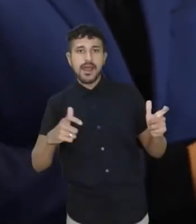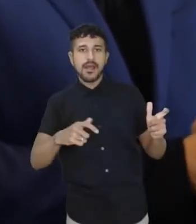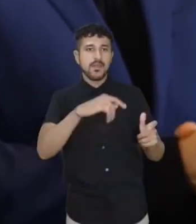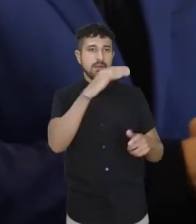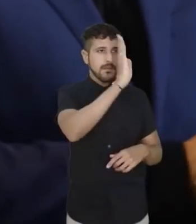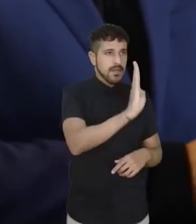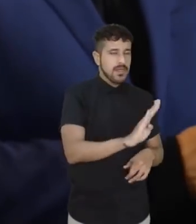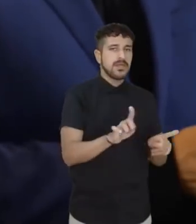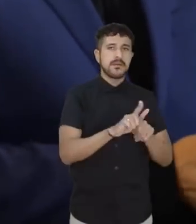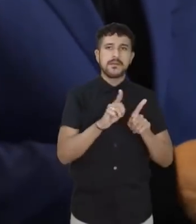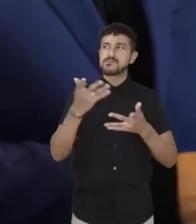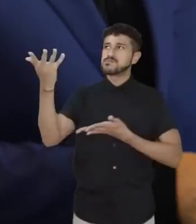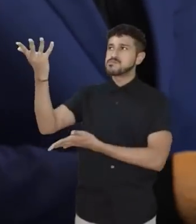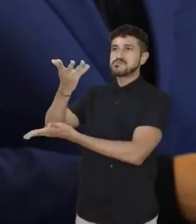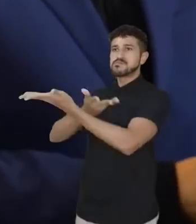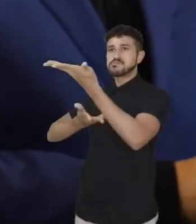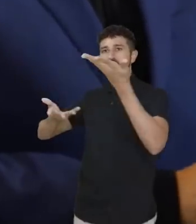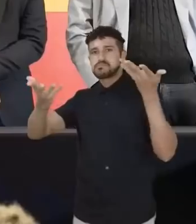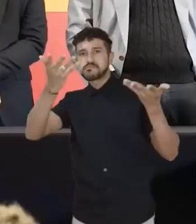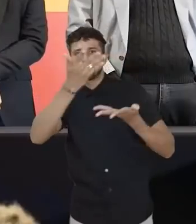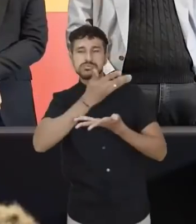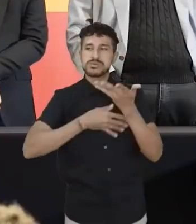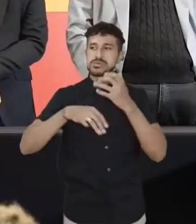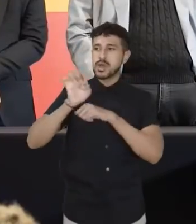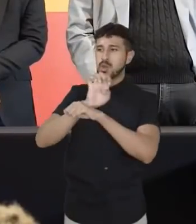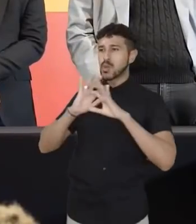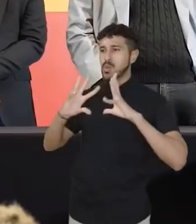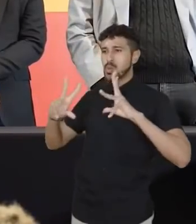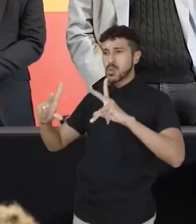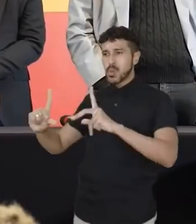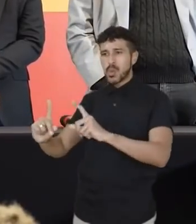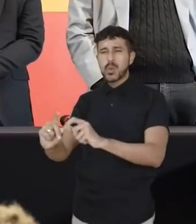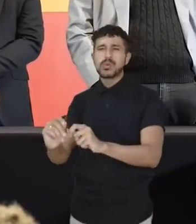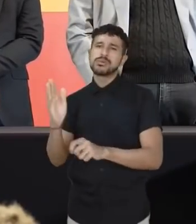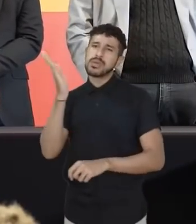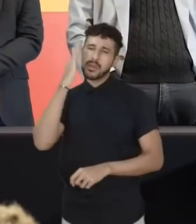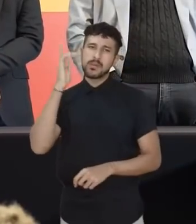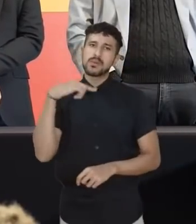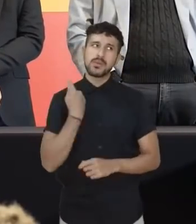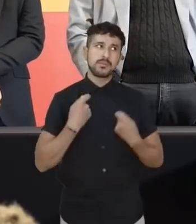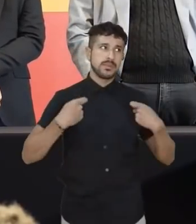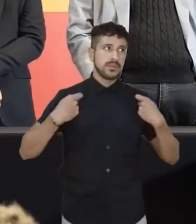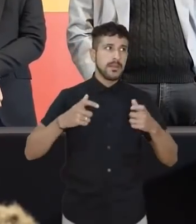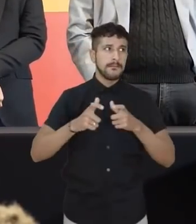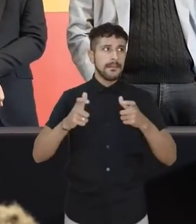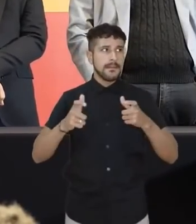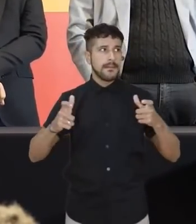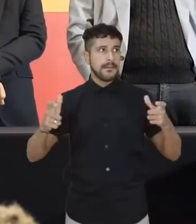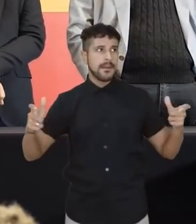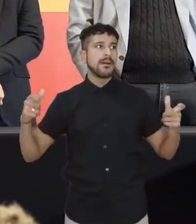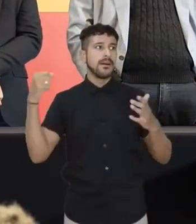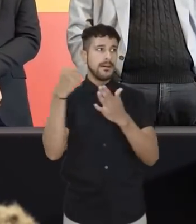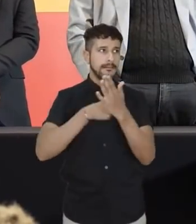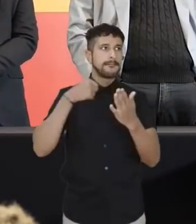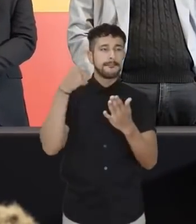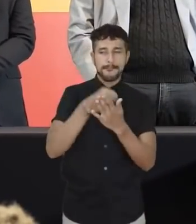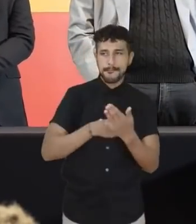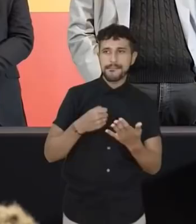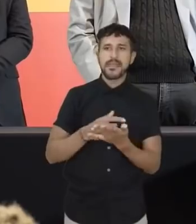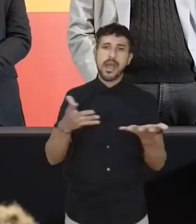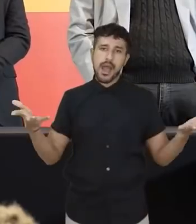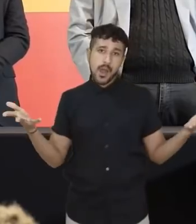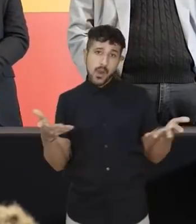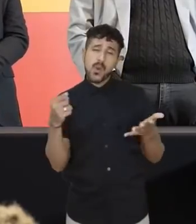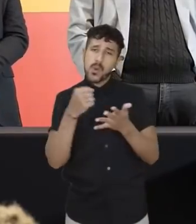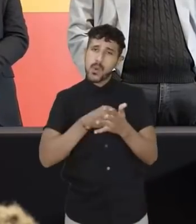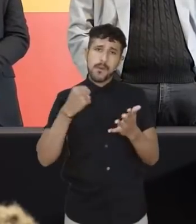no âmbito dos estados. Então, todo mundo muito convencido de que nós precisamos ampliar esse movimento, né? Que é uma luta